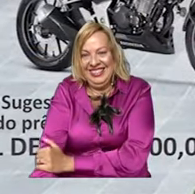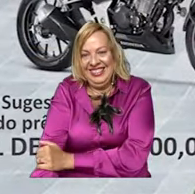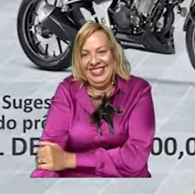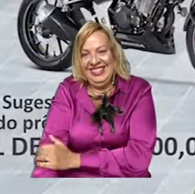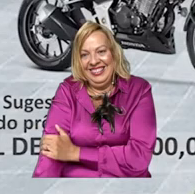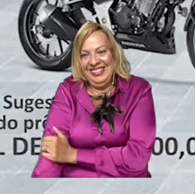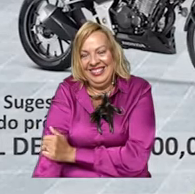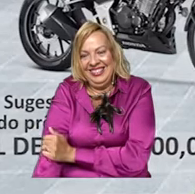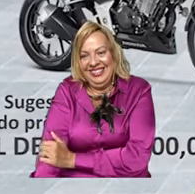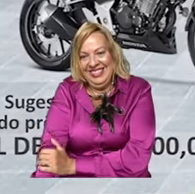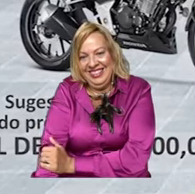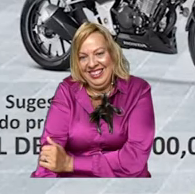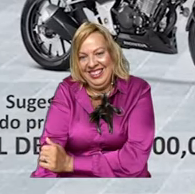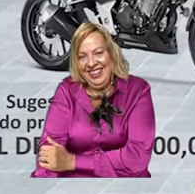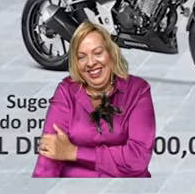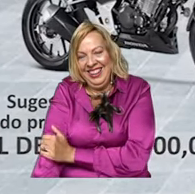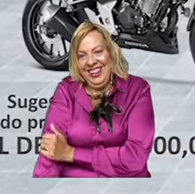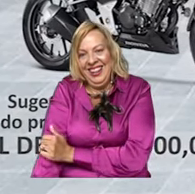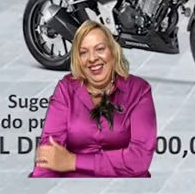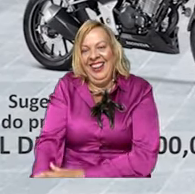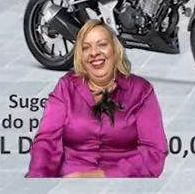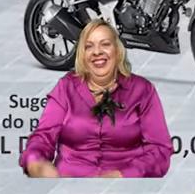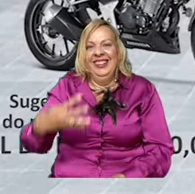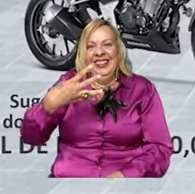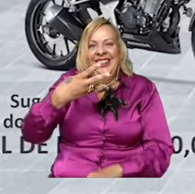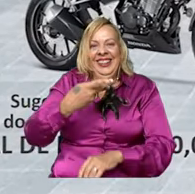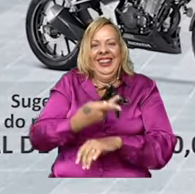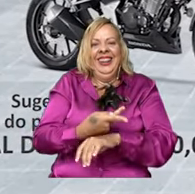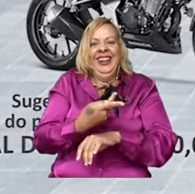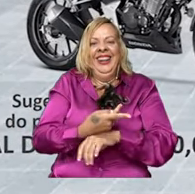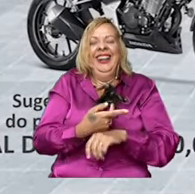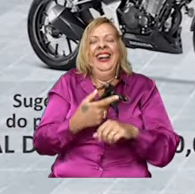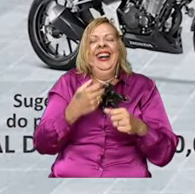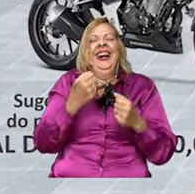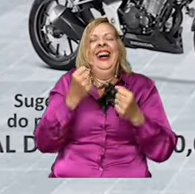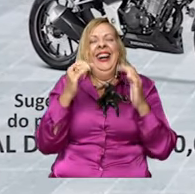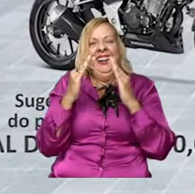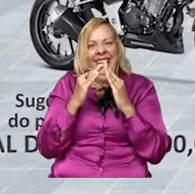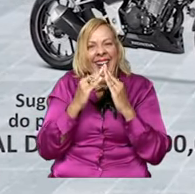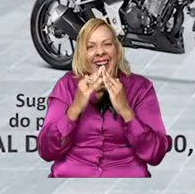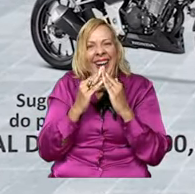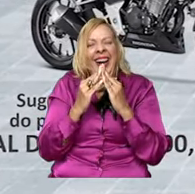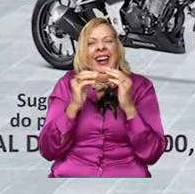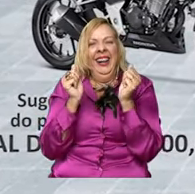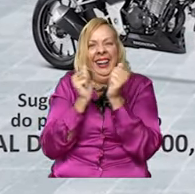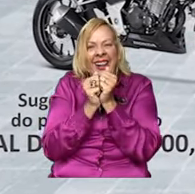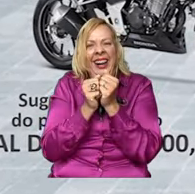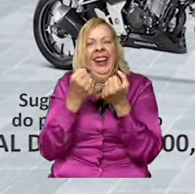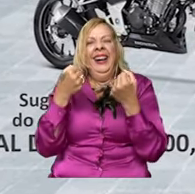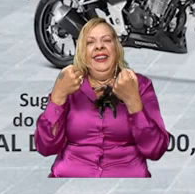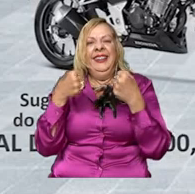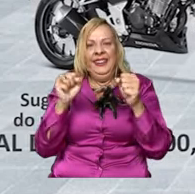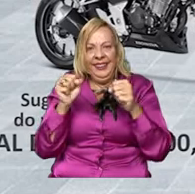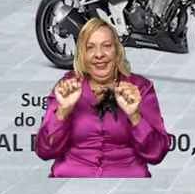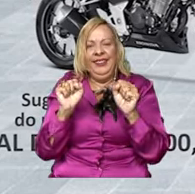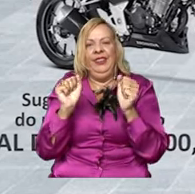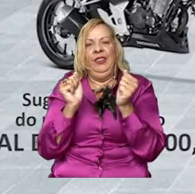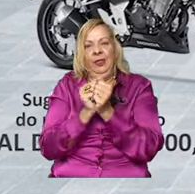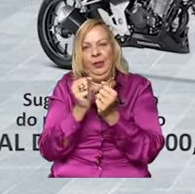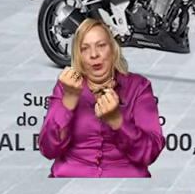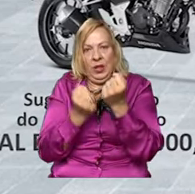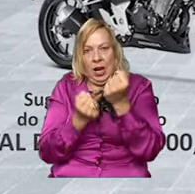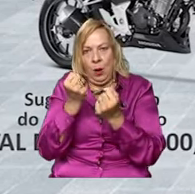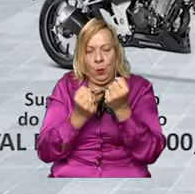No quarto prêmio especial, tem uma casa com um Onix Sedan e uma Honda Twister na